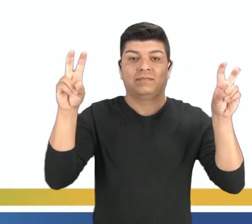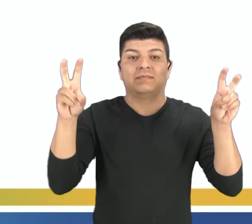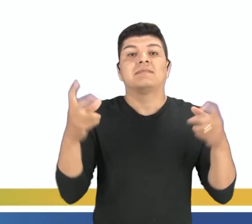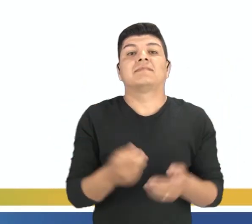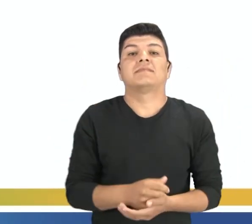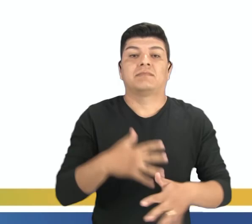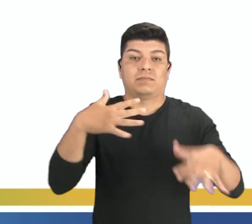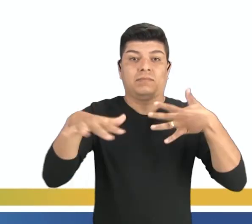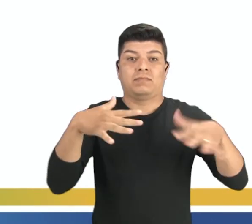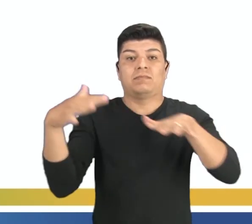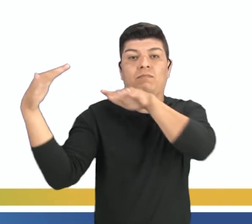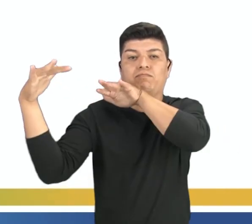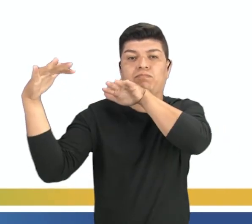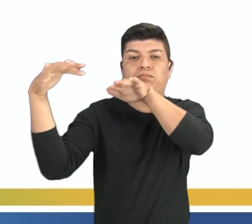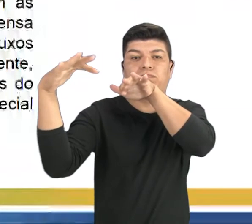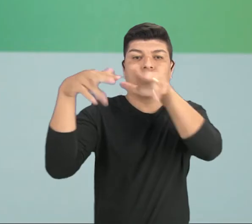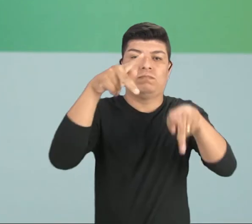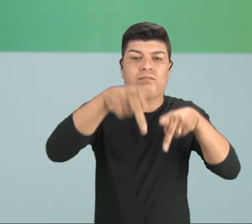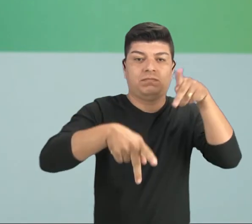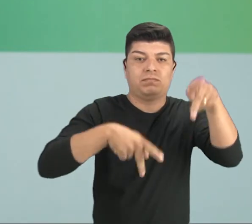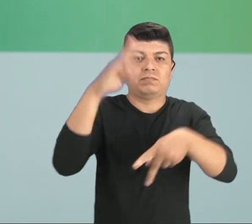da população brasileira.